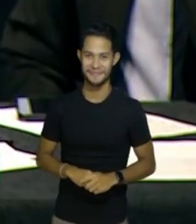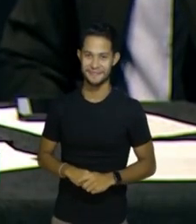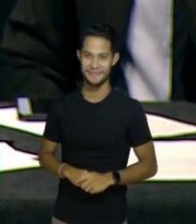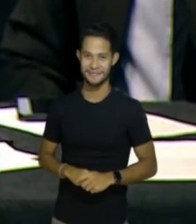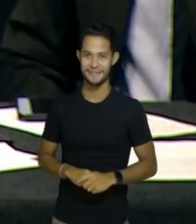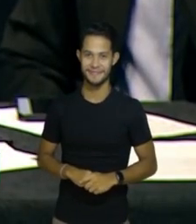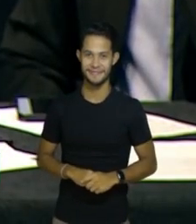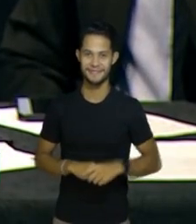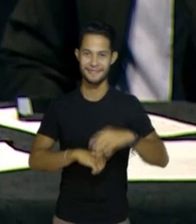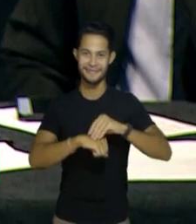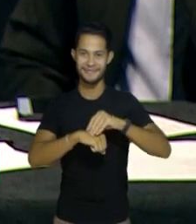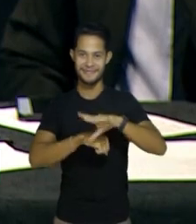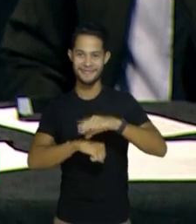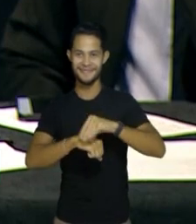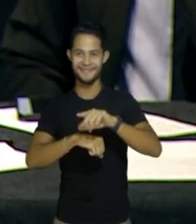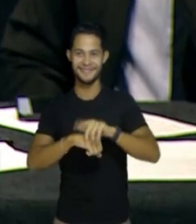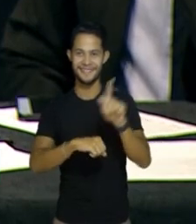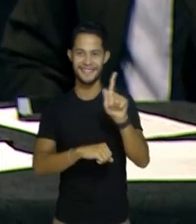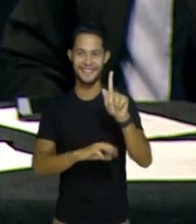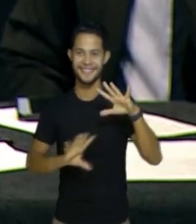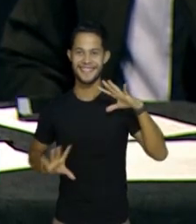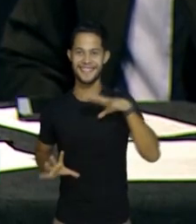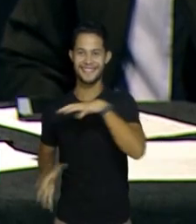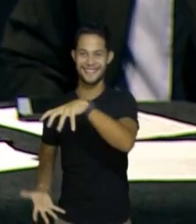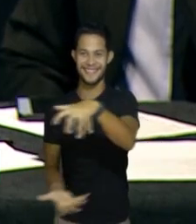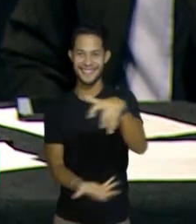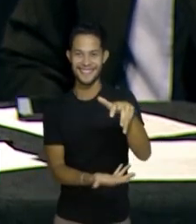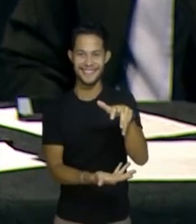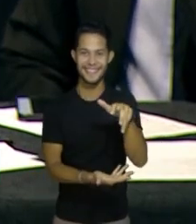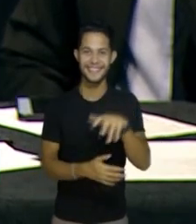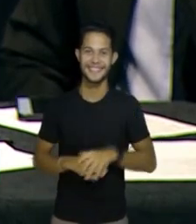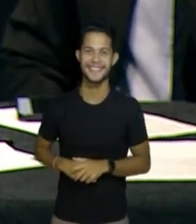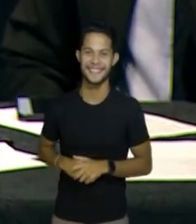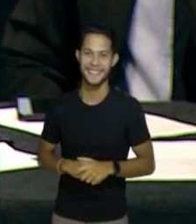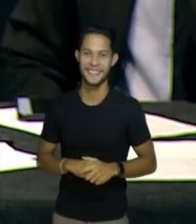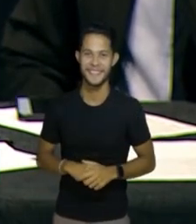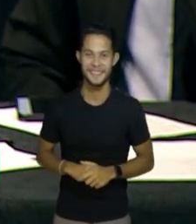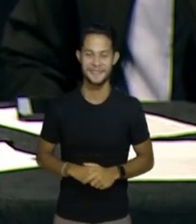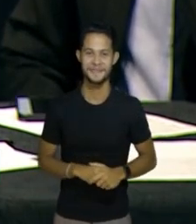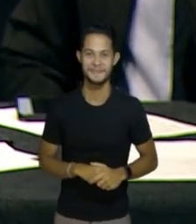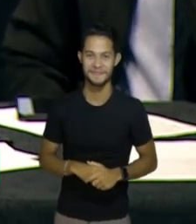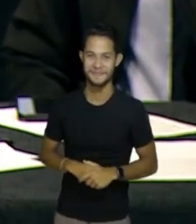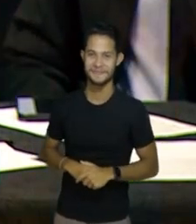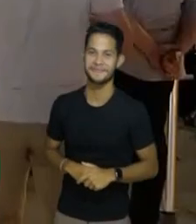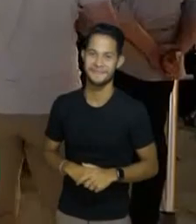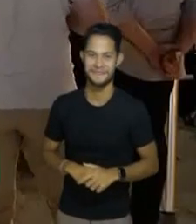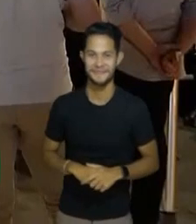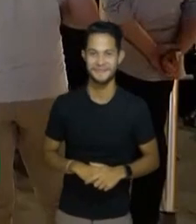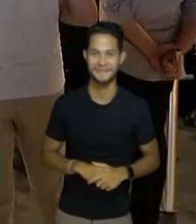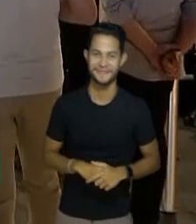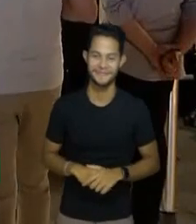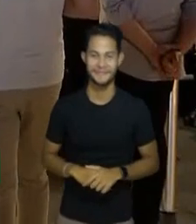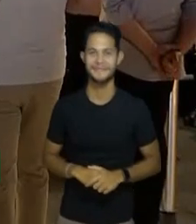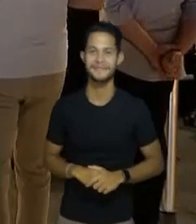indicação geográfica. Representante Luiz Antônio Bergamo, município de Blumenau.